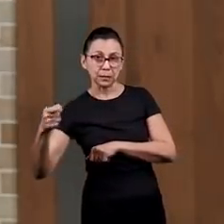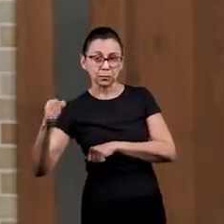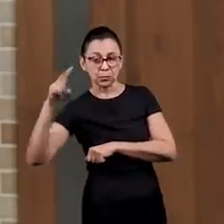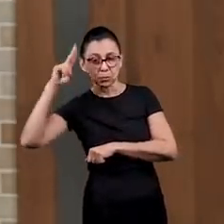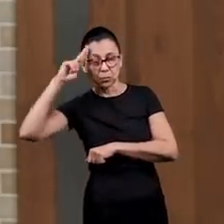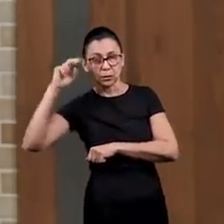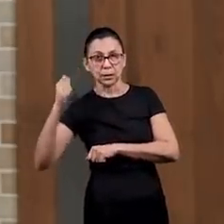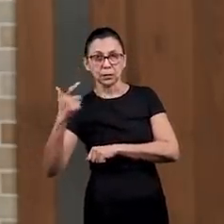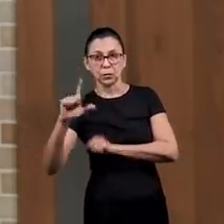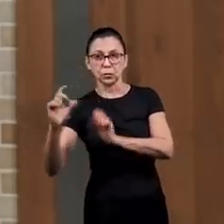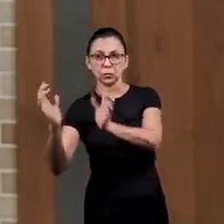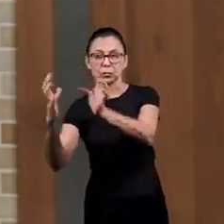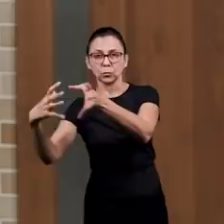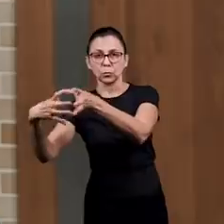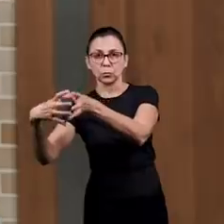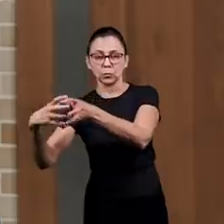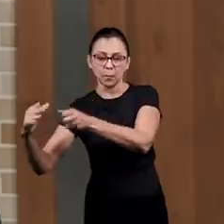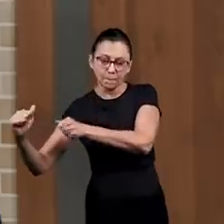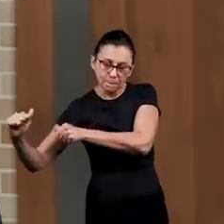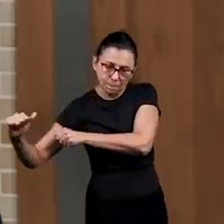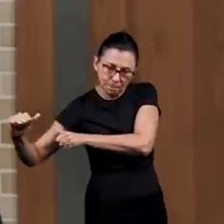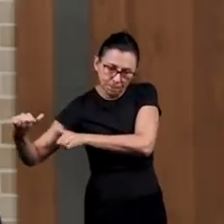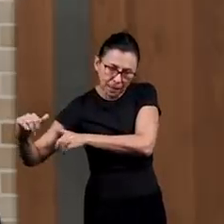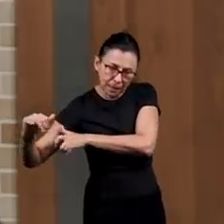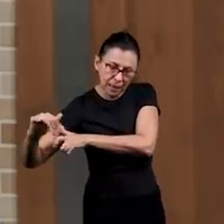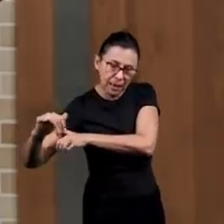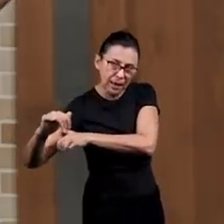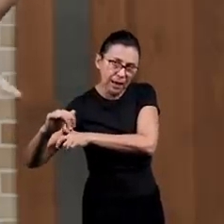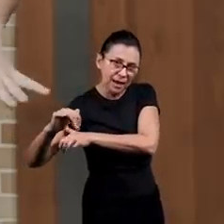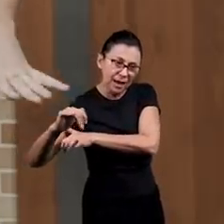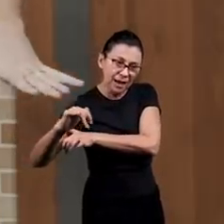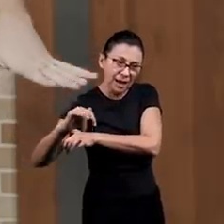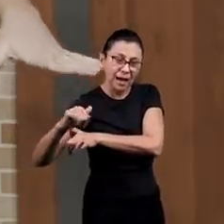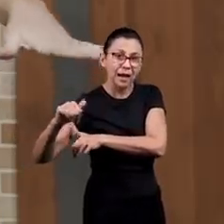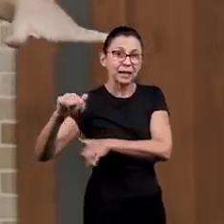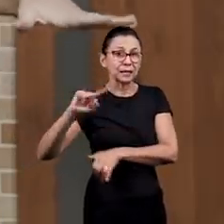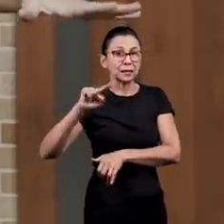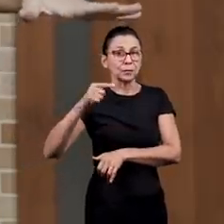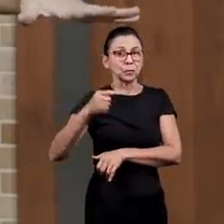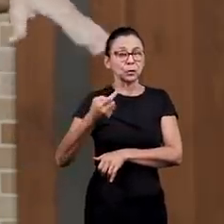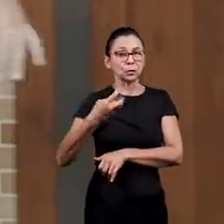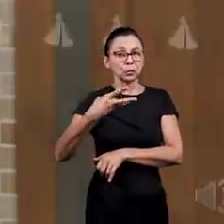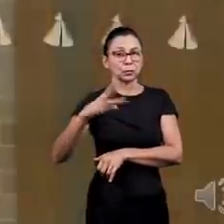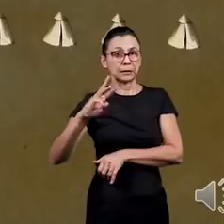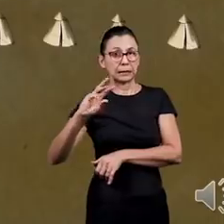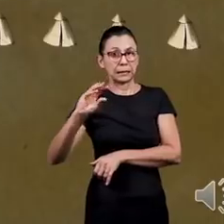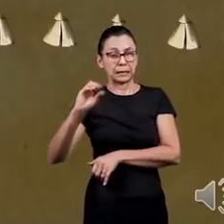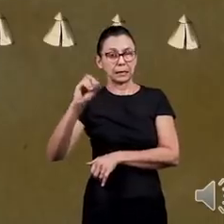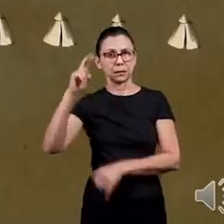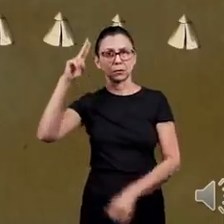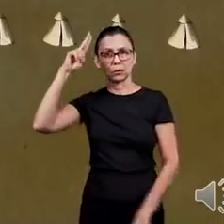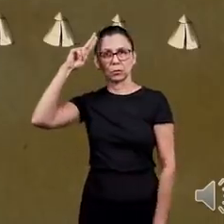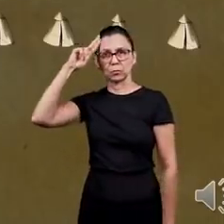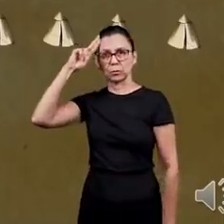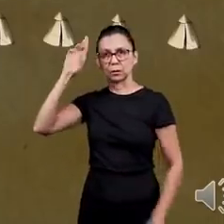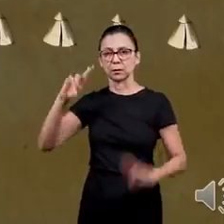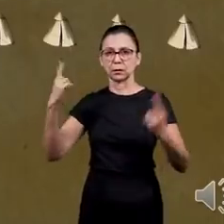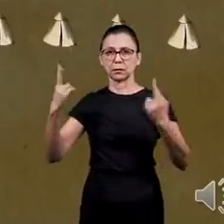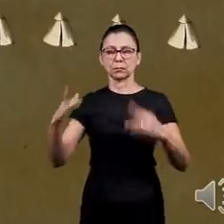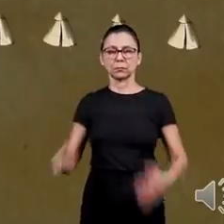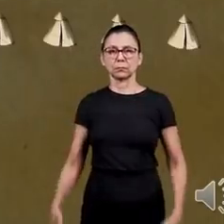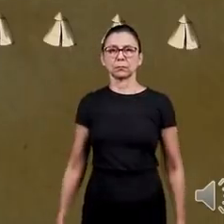soldados, foram também. E ali, os 300 soldados se reuniram, se